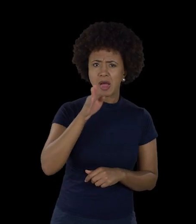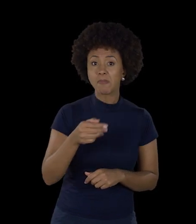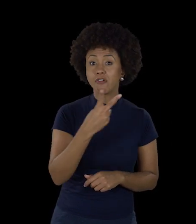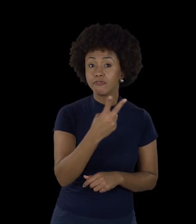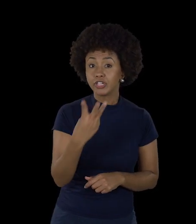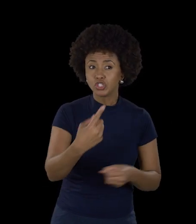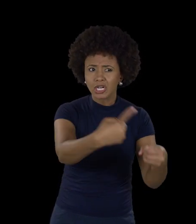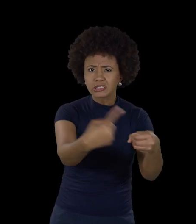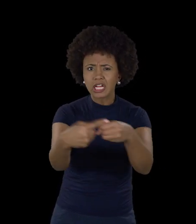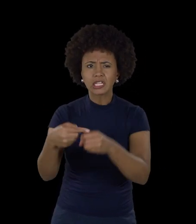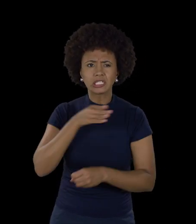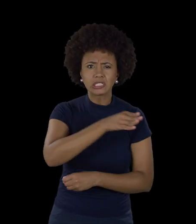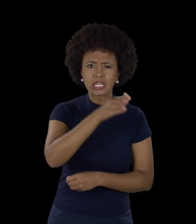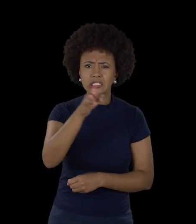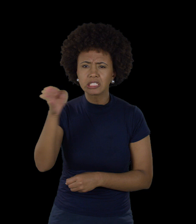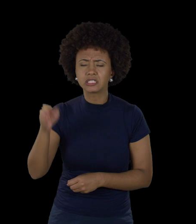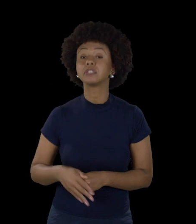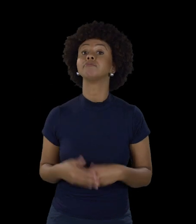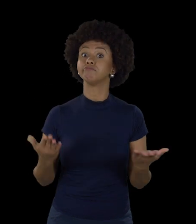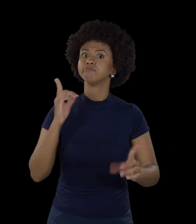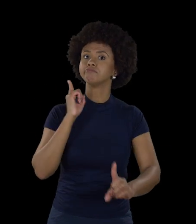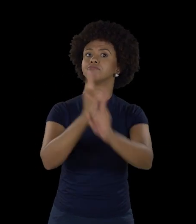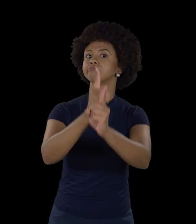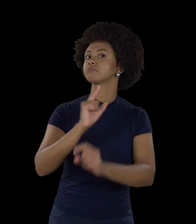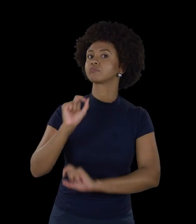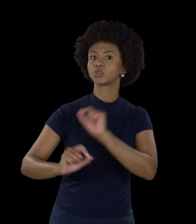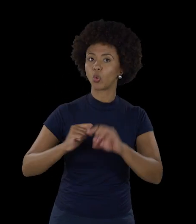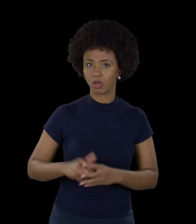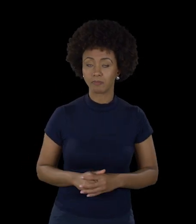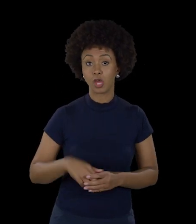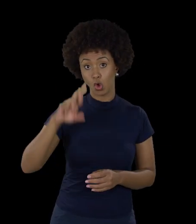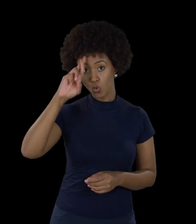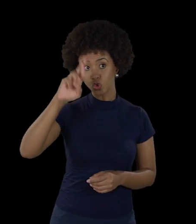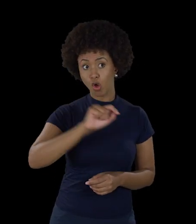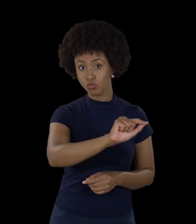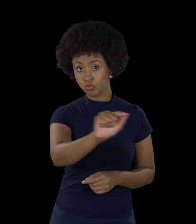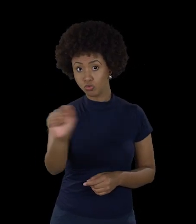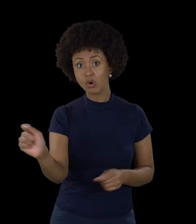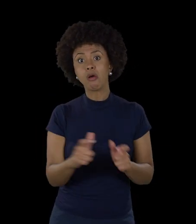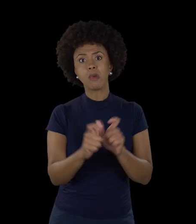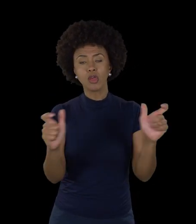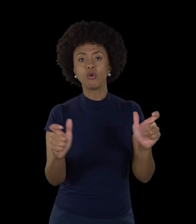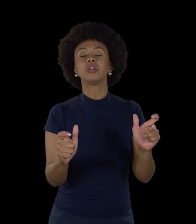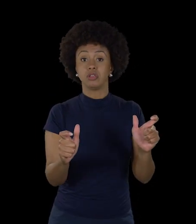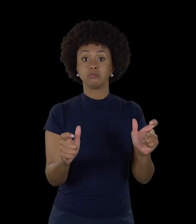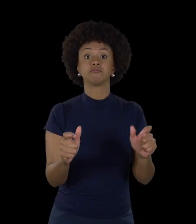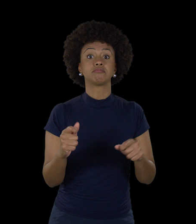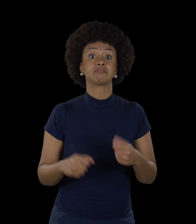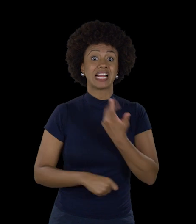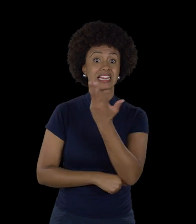visitando 23 municípios. Nesses locais, podemos constatar que muitas dos seus